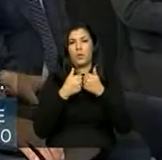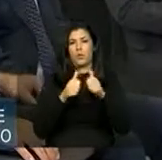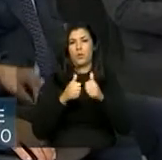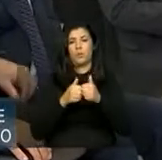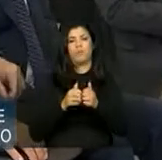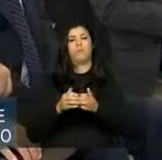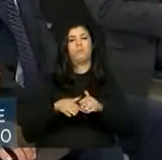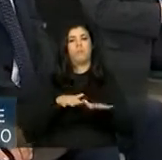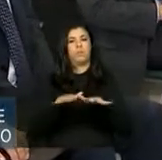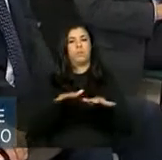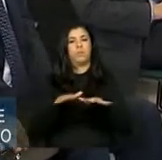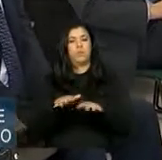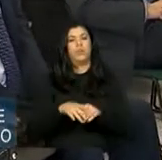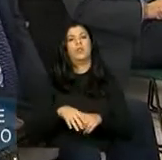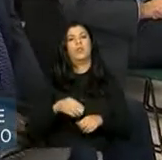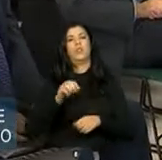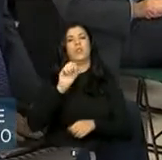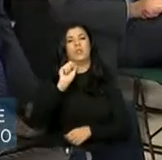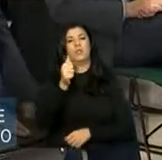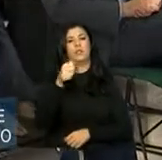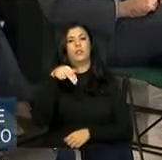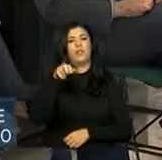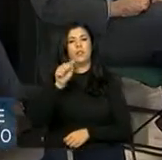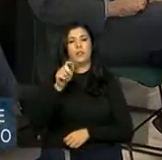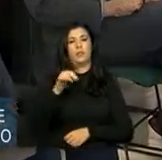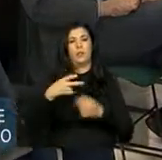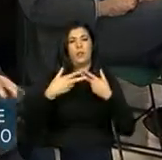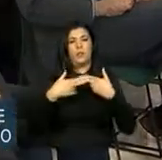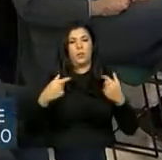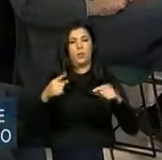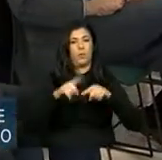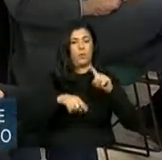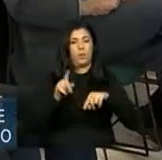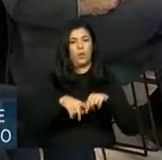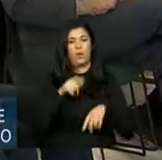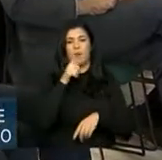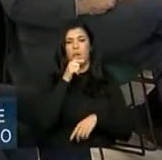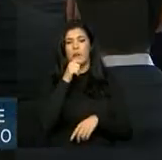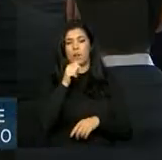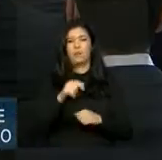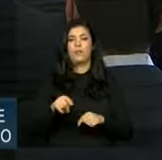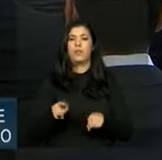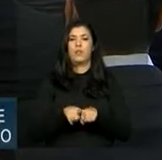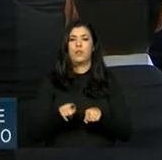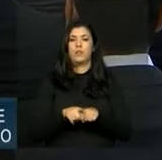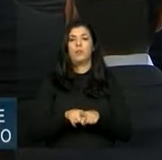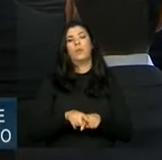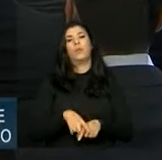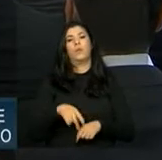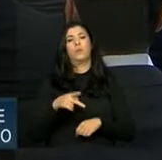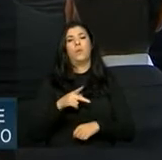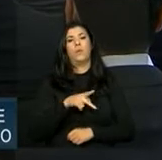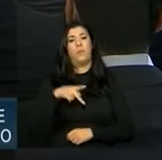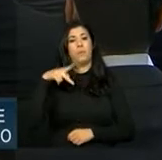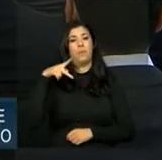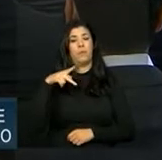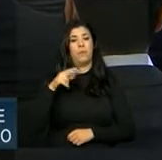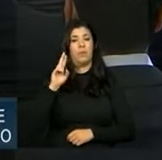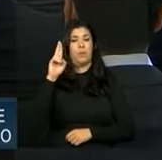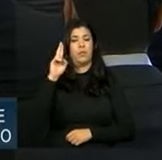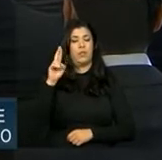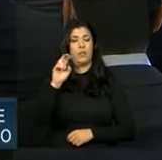Jurandir Fernandes saneamento e recursos hídricos Mauro Arce presidente da Sabesp Dilma pena